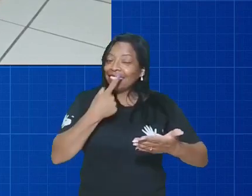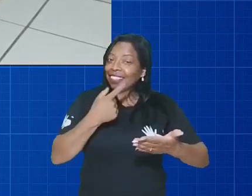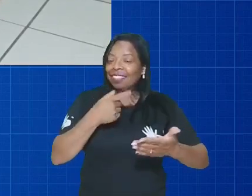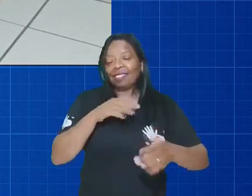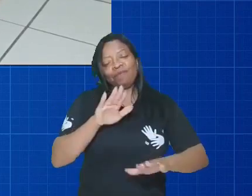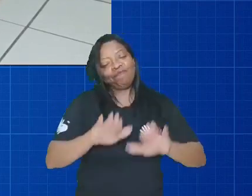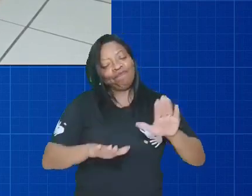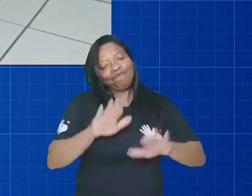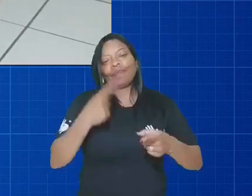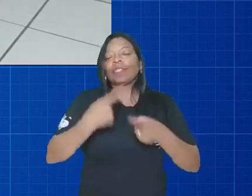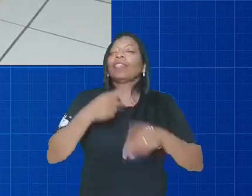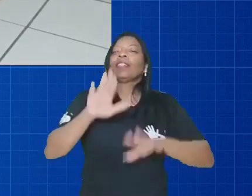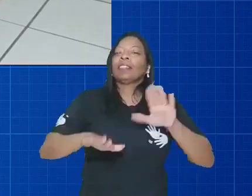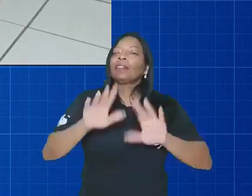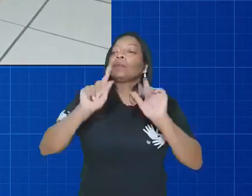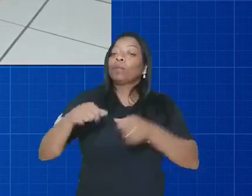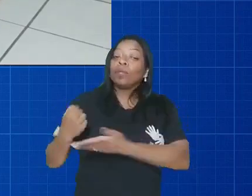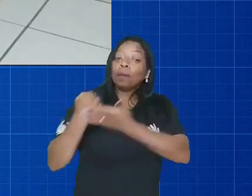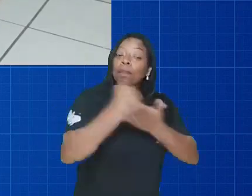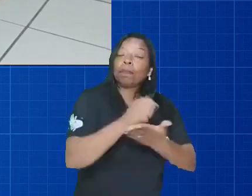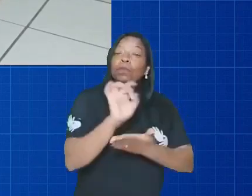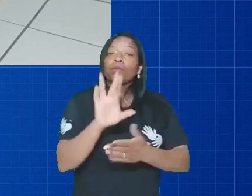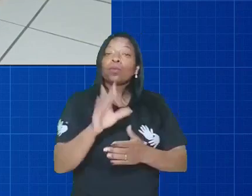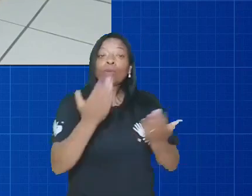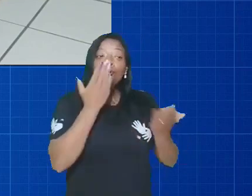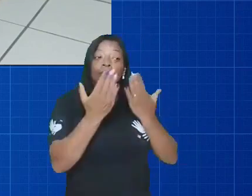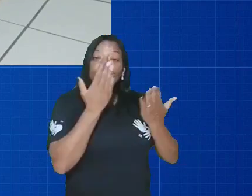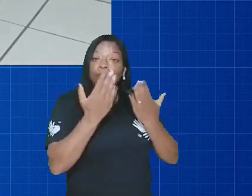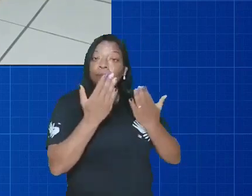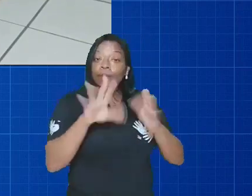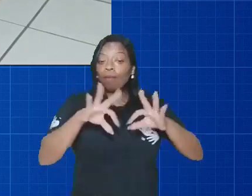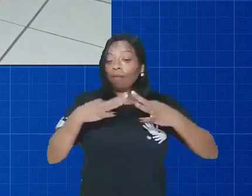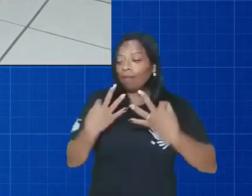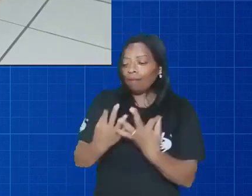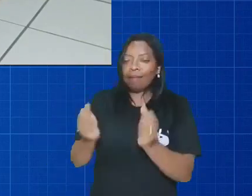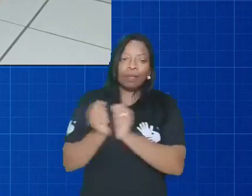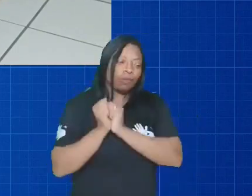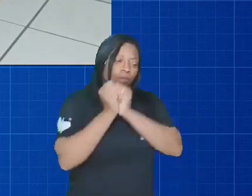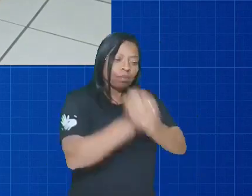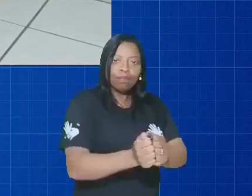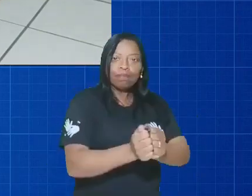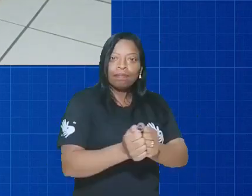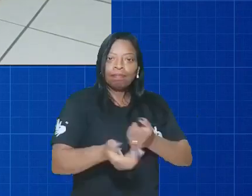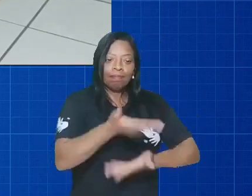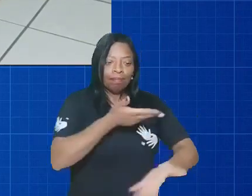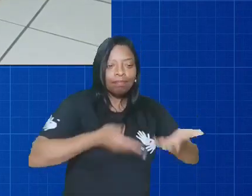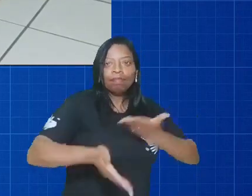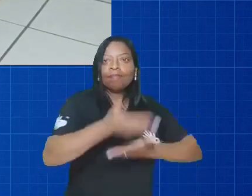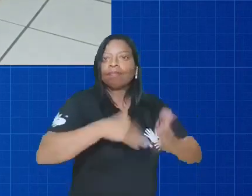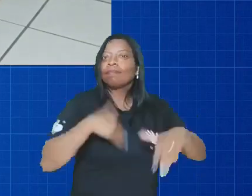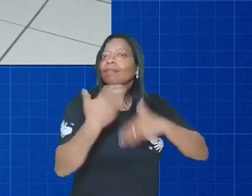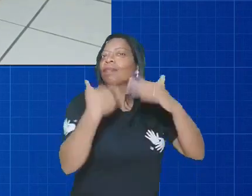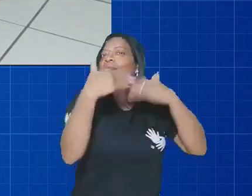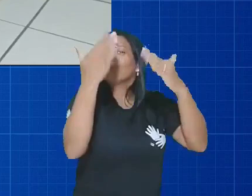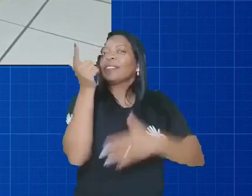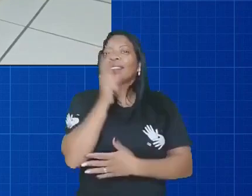do psicólogo juntamente com o apoio familiar, vamos tratar isso junto. Vamos caminhar nesse processo junto, que